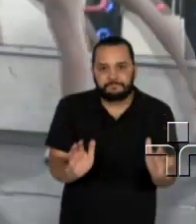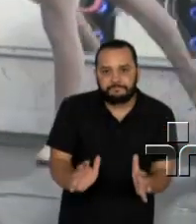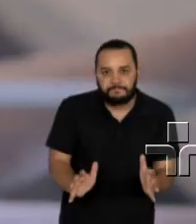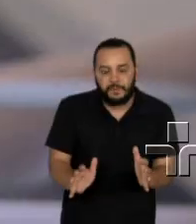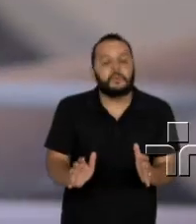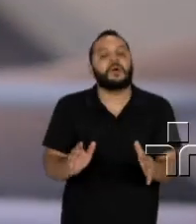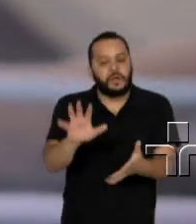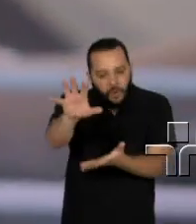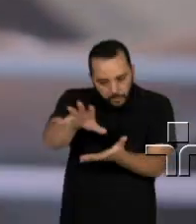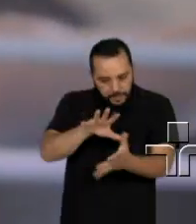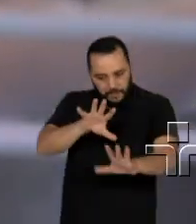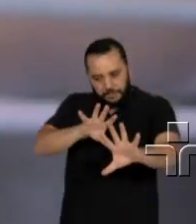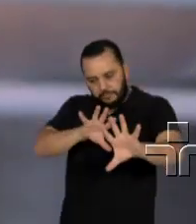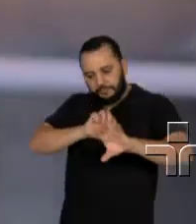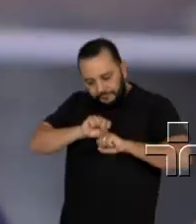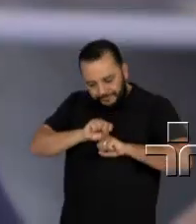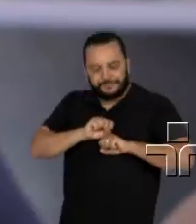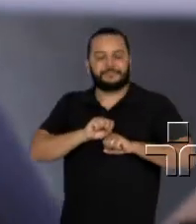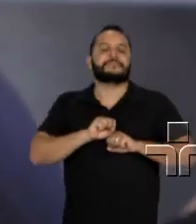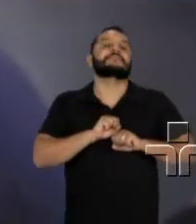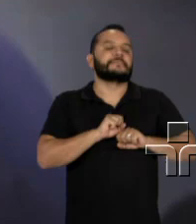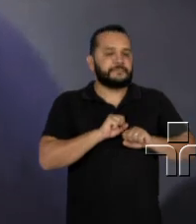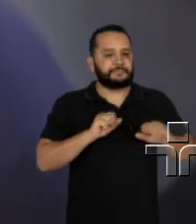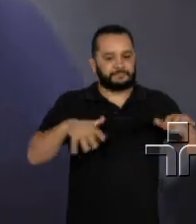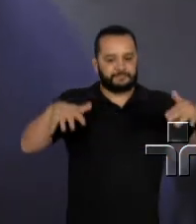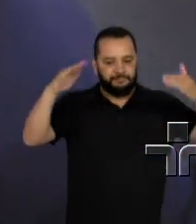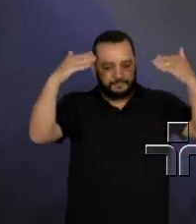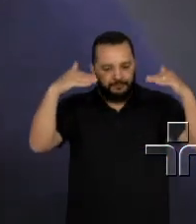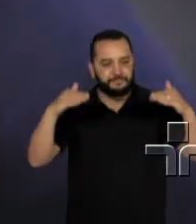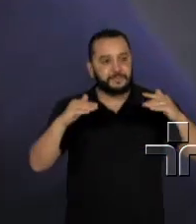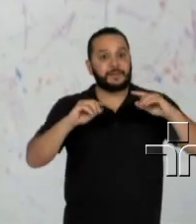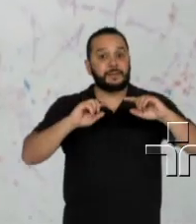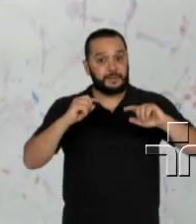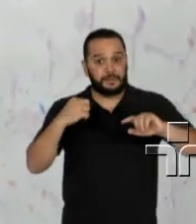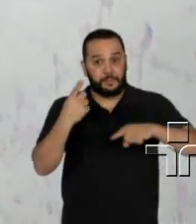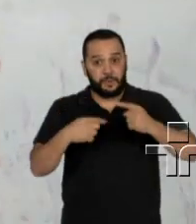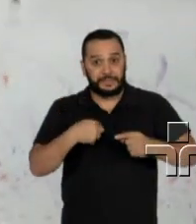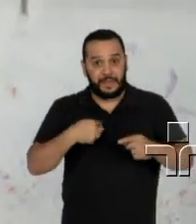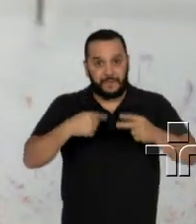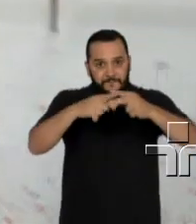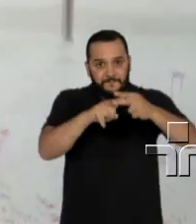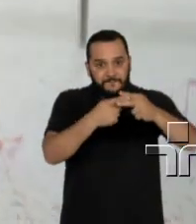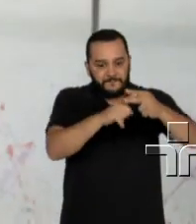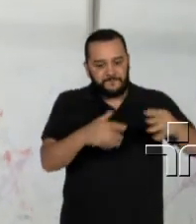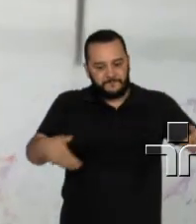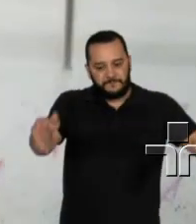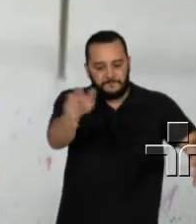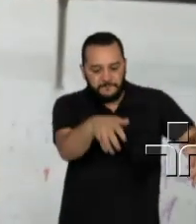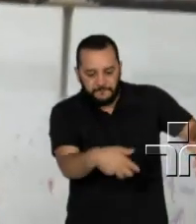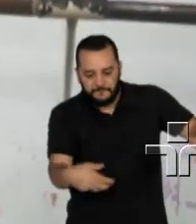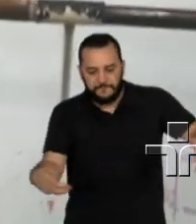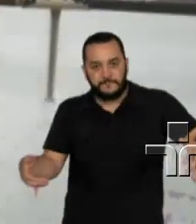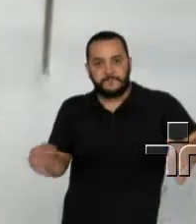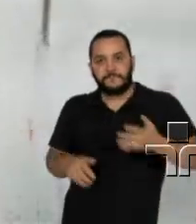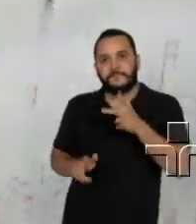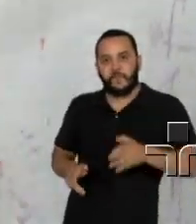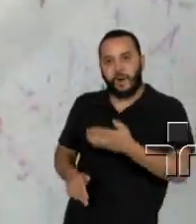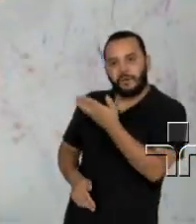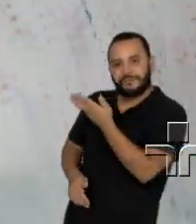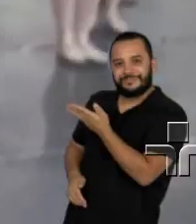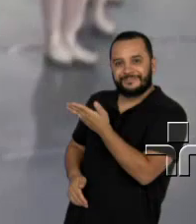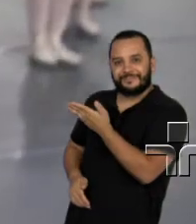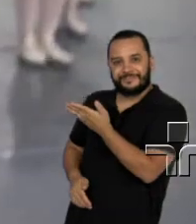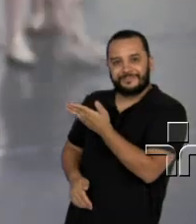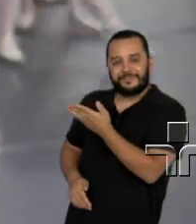vão reproduzir no próprio corpo e aí depois a gente vai corrigindo tocando as bailarinas para que elas possam desenvolver